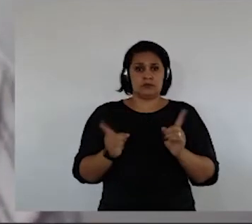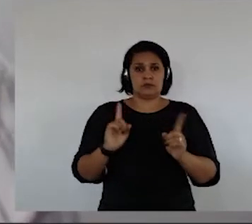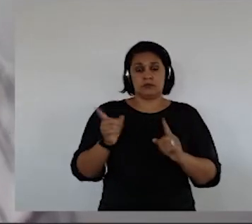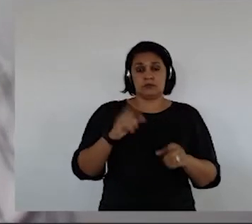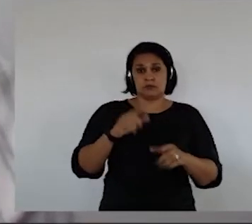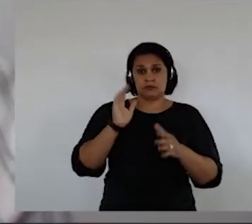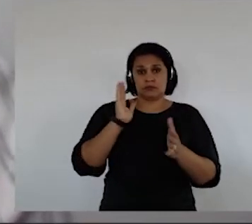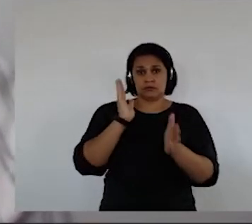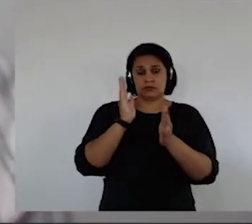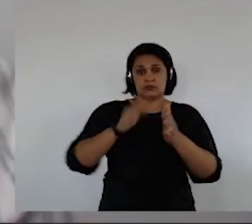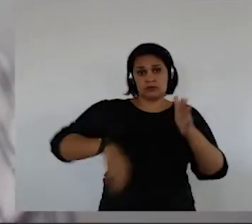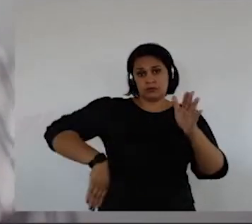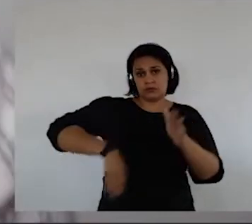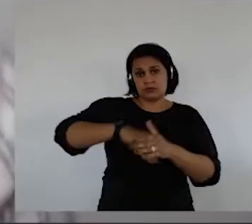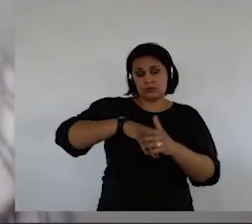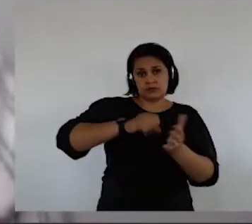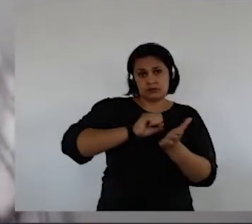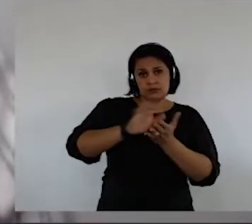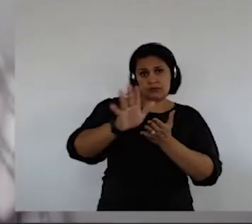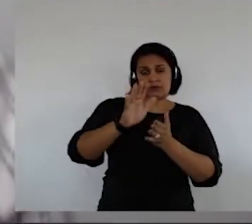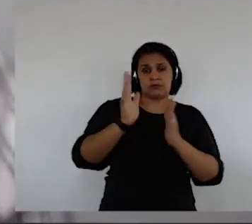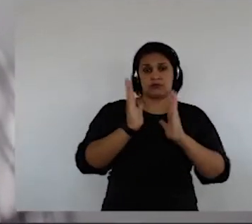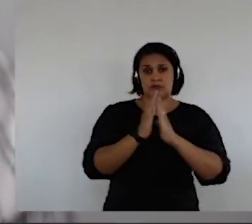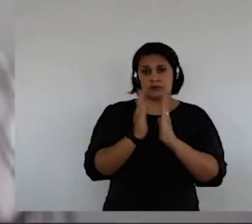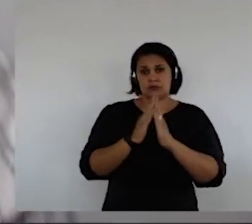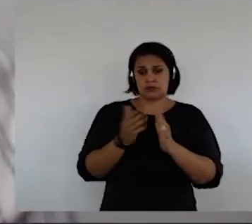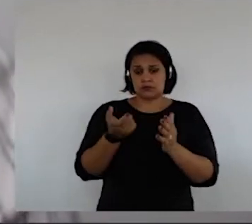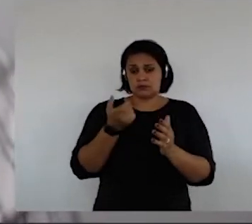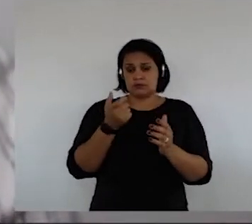ainda no final da primeira infância, sem, portanto,